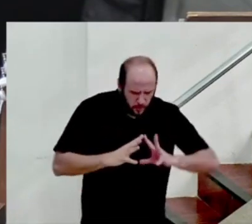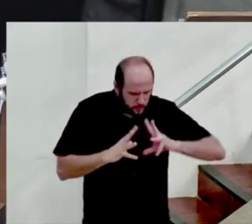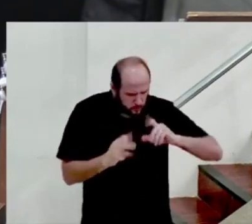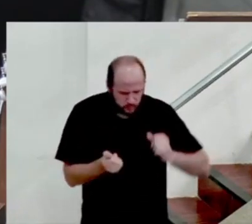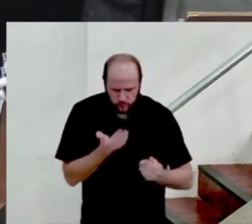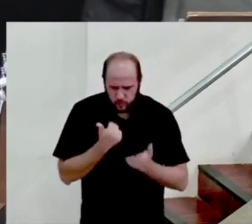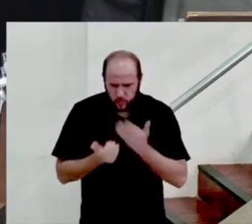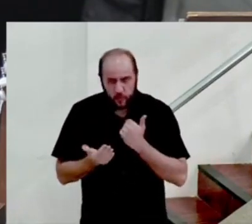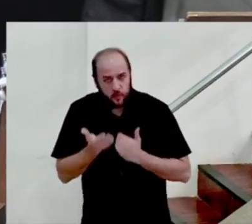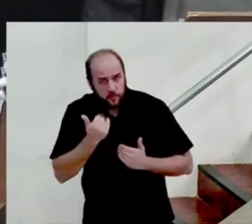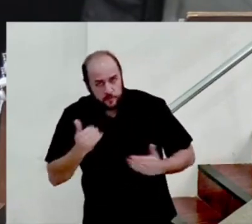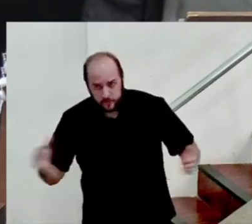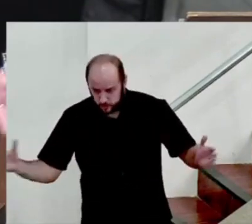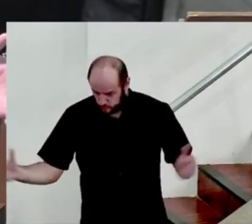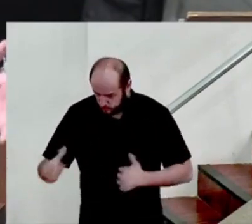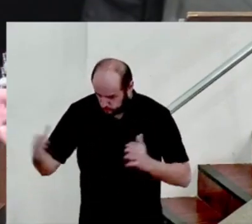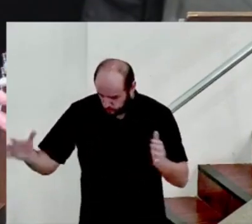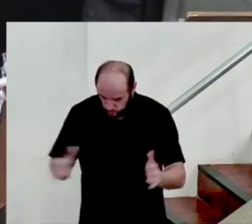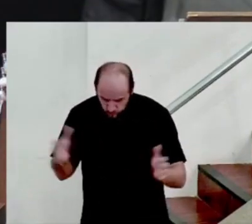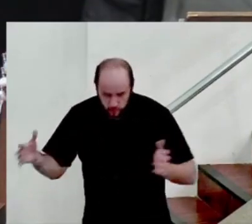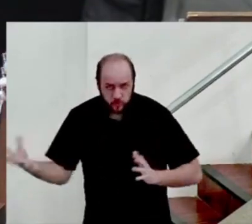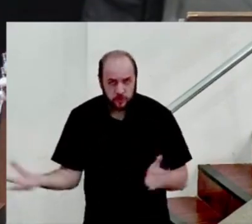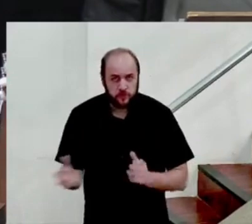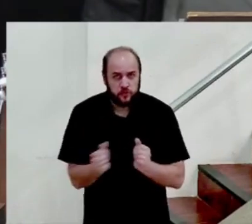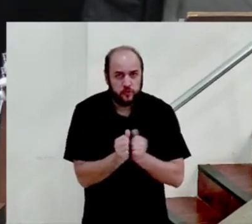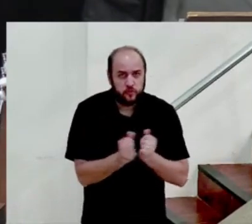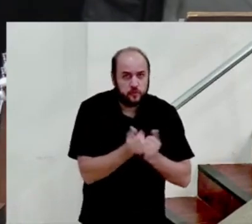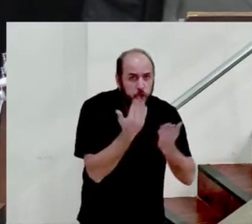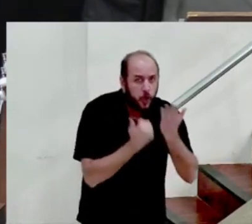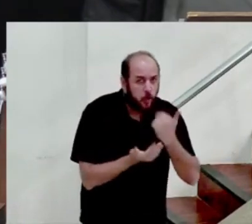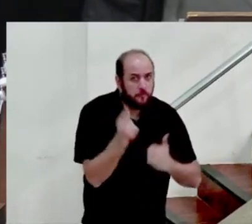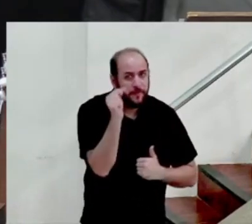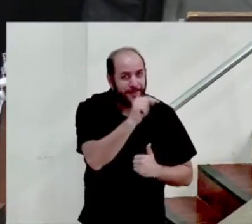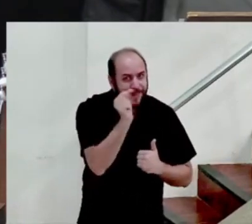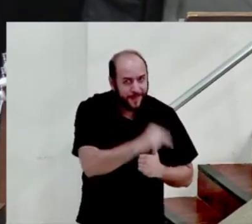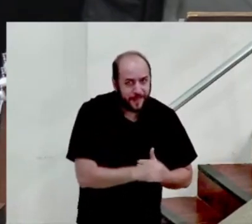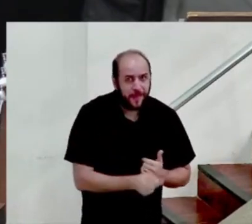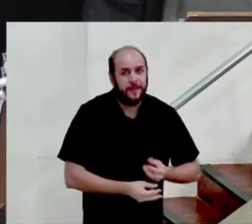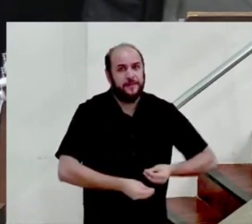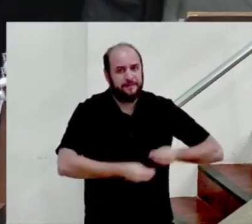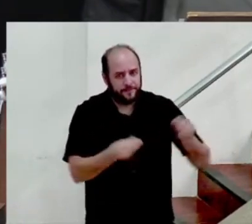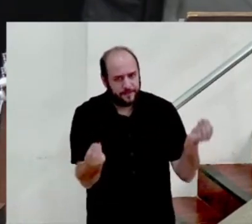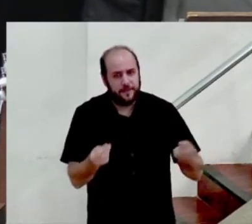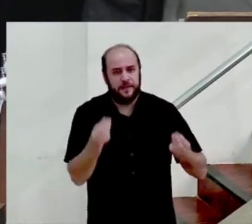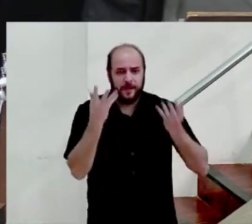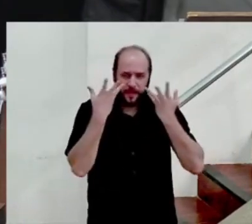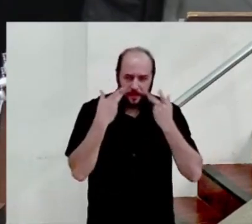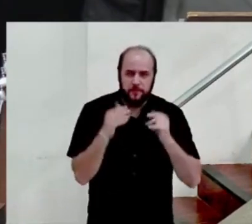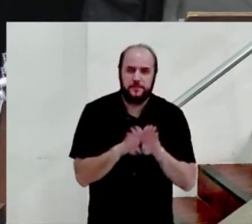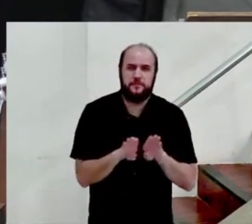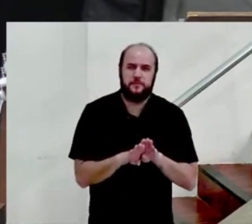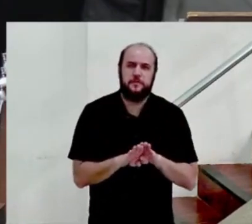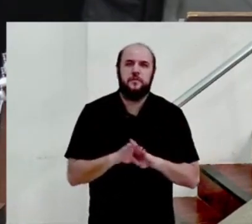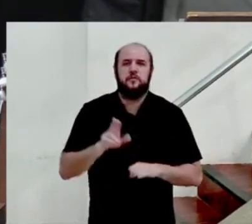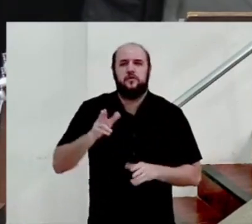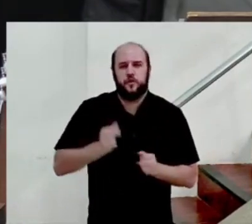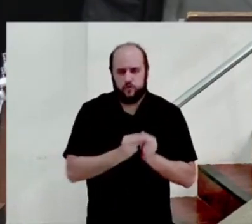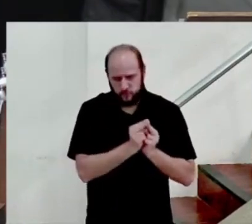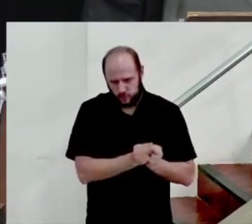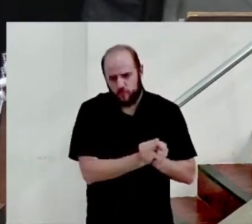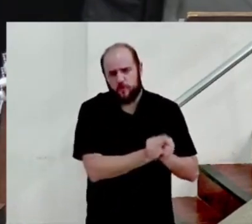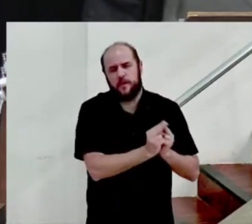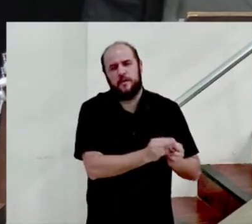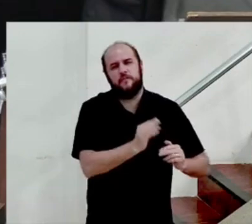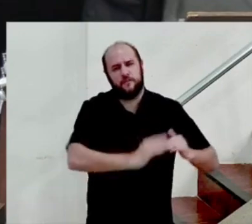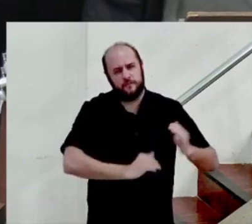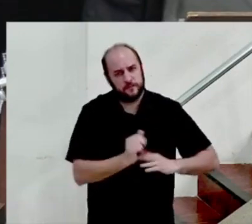come, ajunta-o contigo, ser-te-á para alimento a ti e a eles. Assim fez Noé, consoante a tudo o que